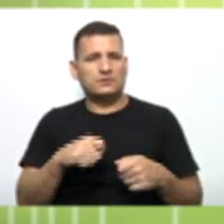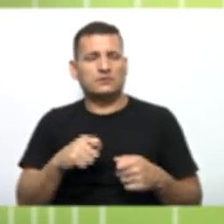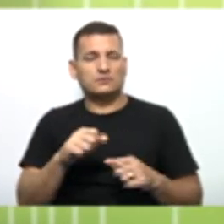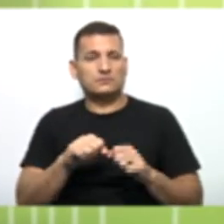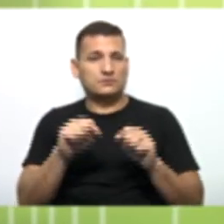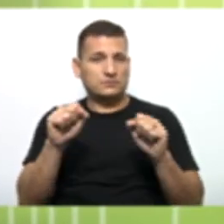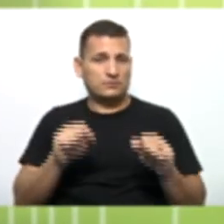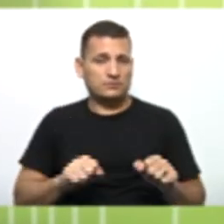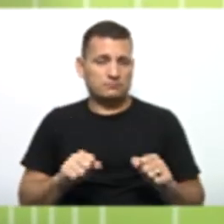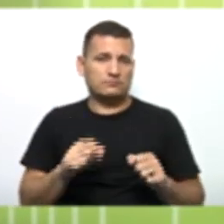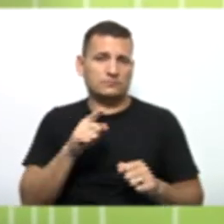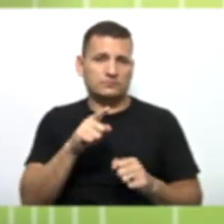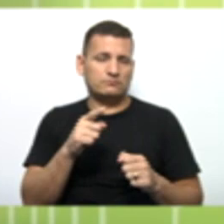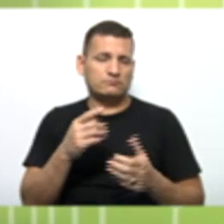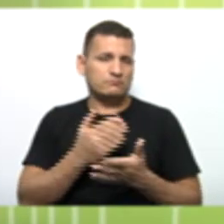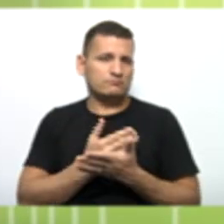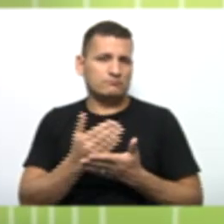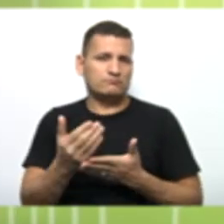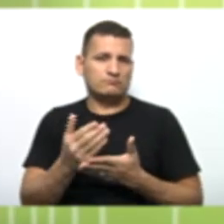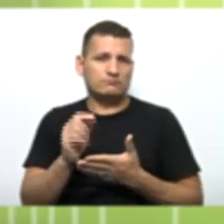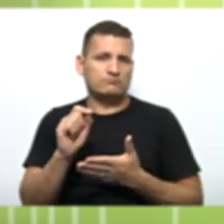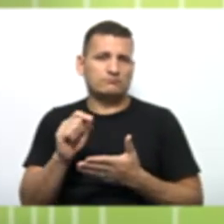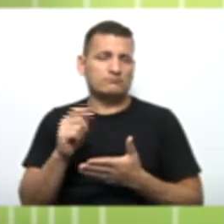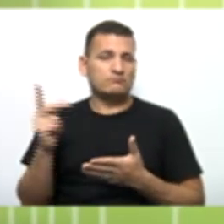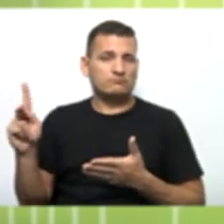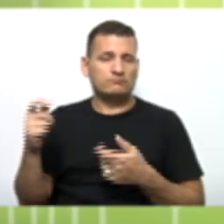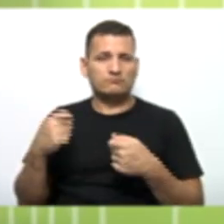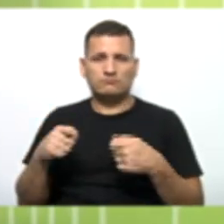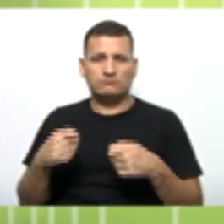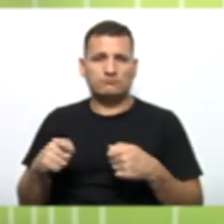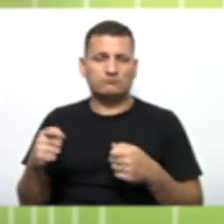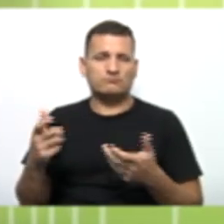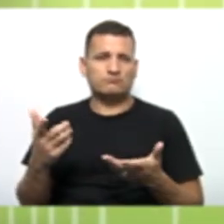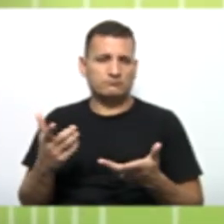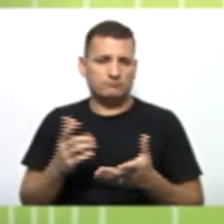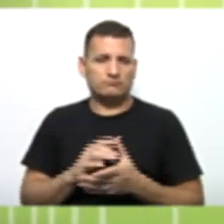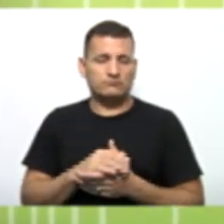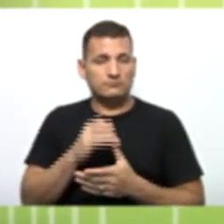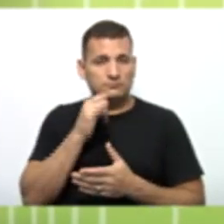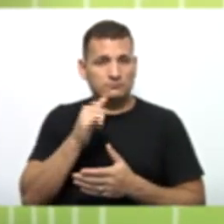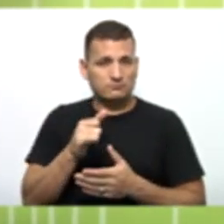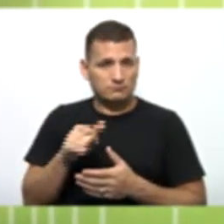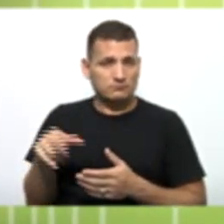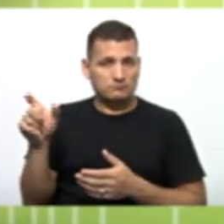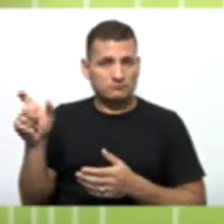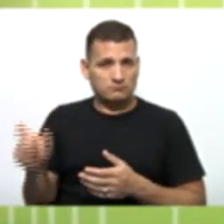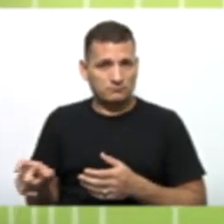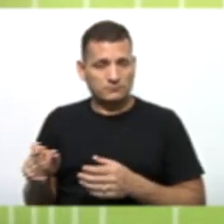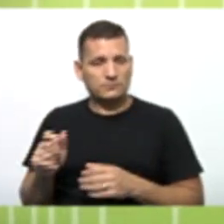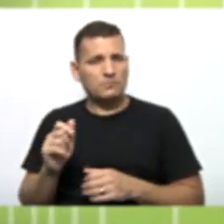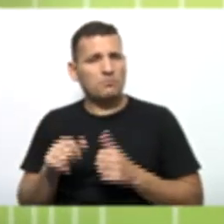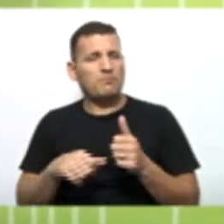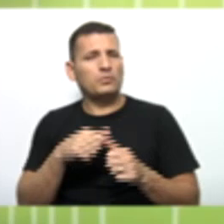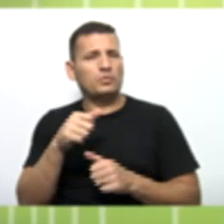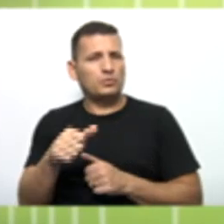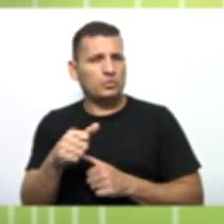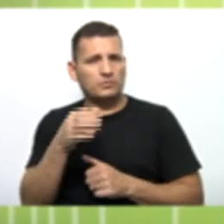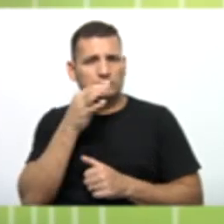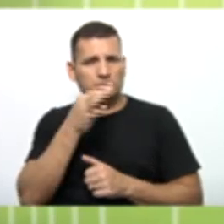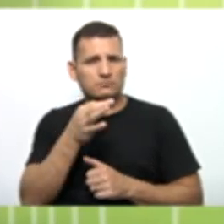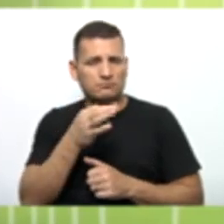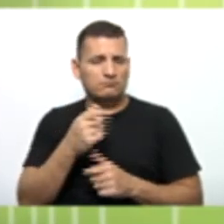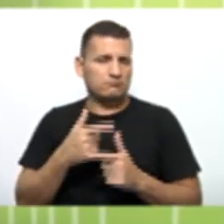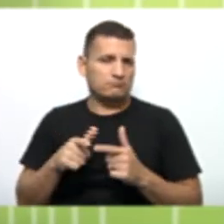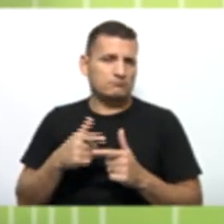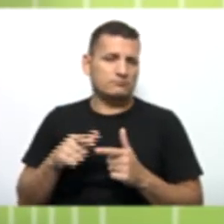você começou a desenvolver em cima da necessidade do seu cliente. Se ele mudou, aí já é problema dele, ele vai ter custo